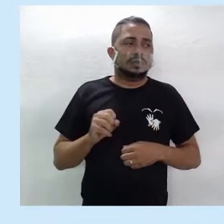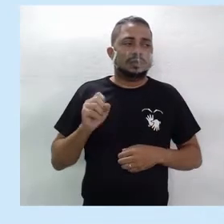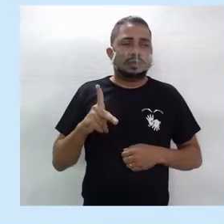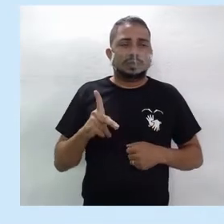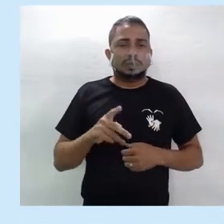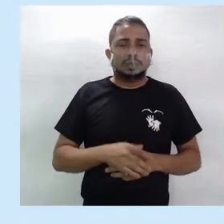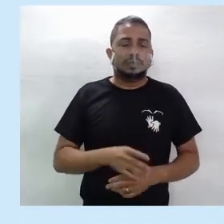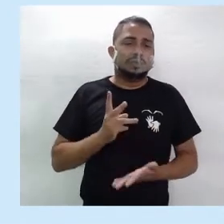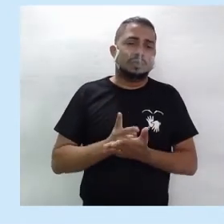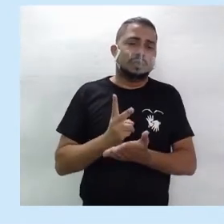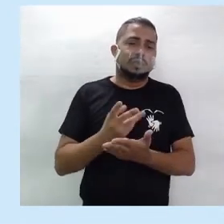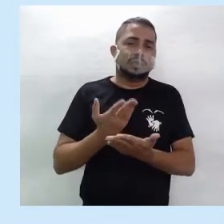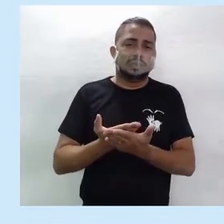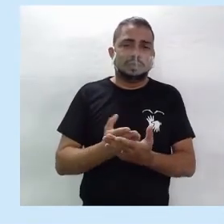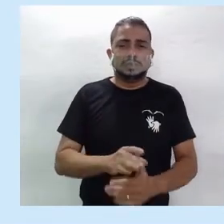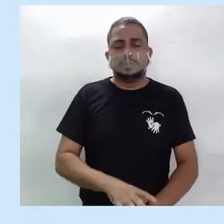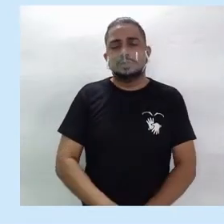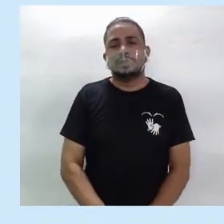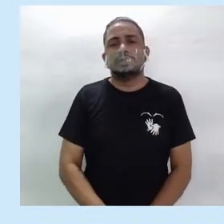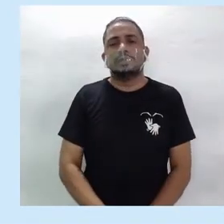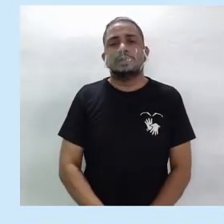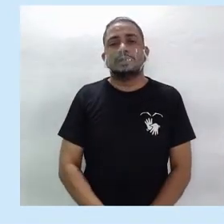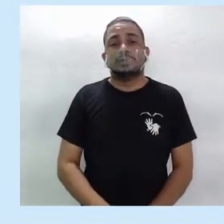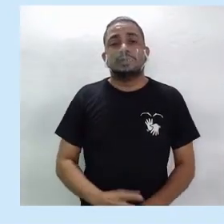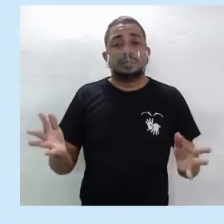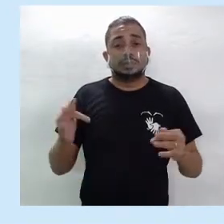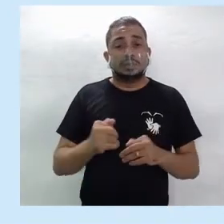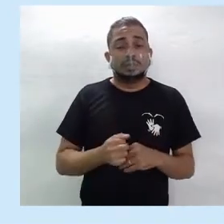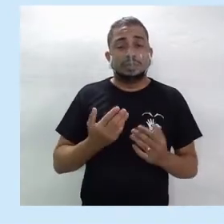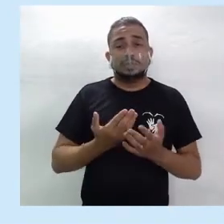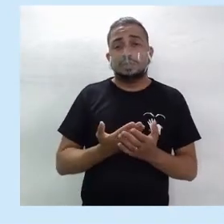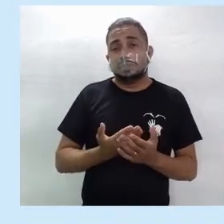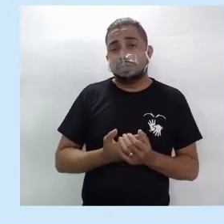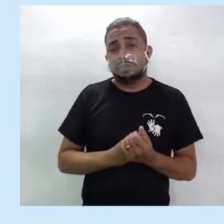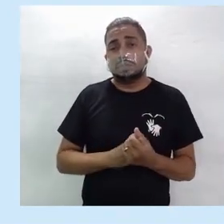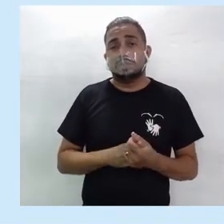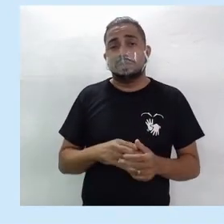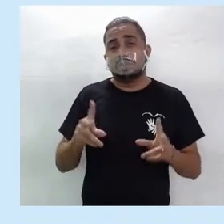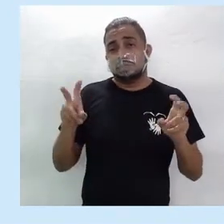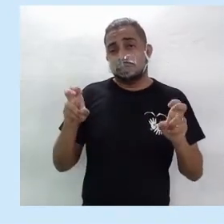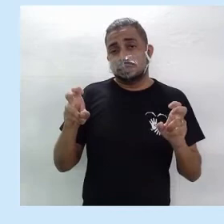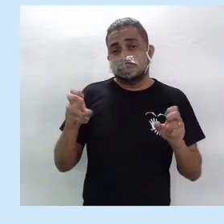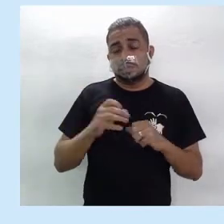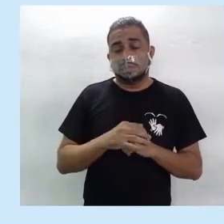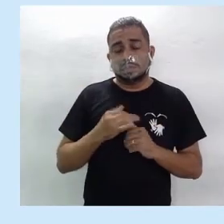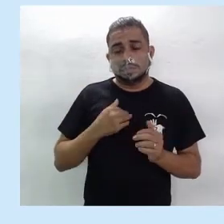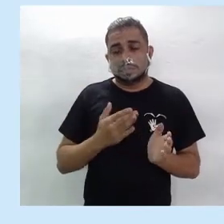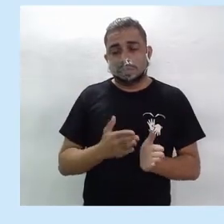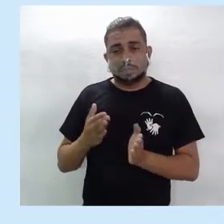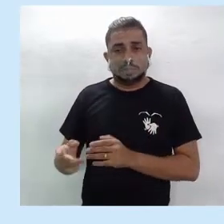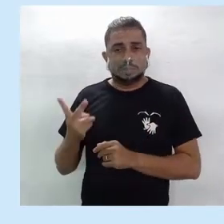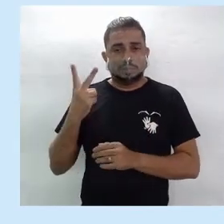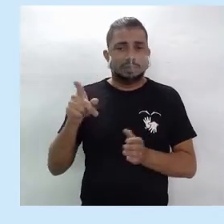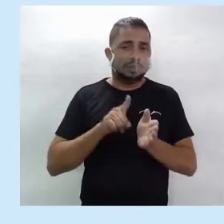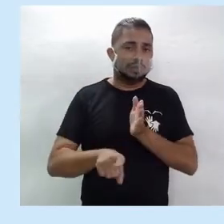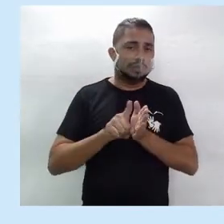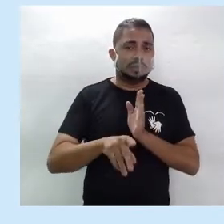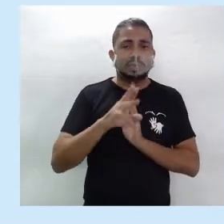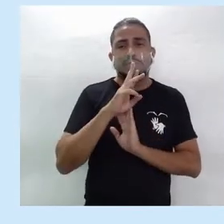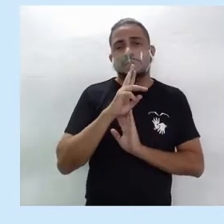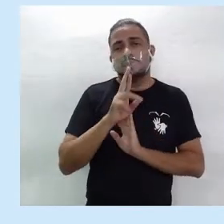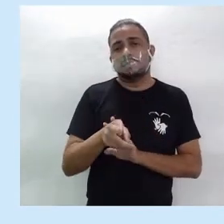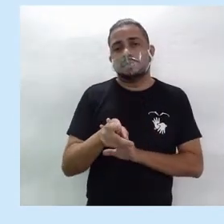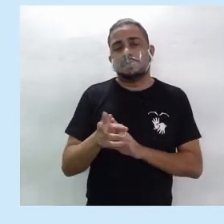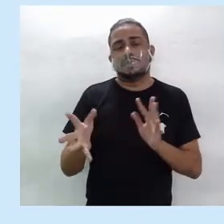Ok, vamos continuar nossa aula. Para finalizar nossa aula assim, na questão de assunto, que eu separei duas questõezinhas para a gente responder.